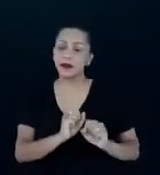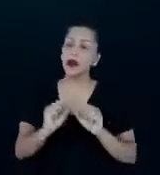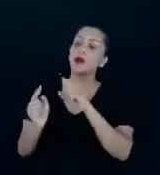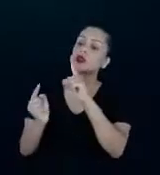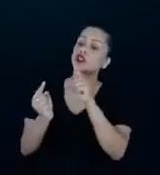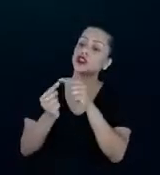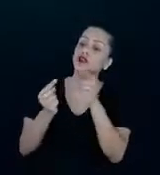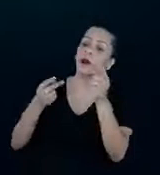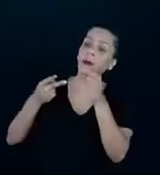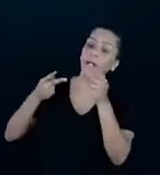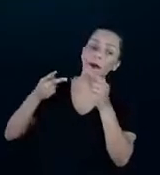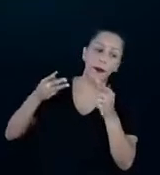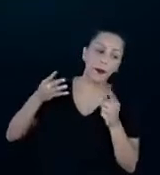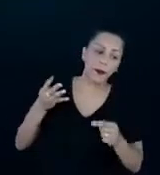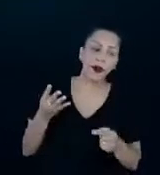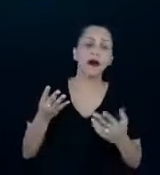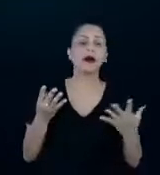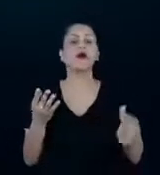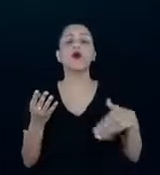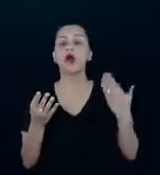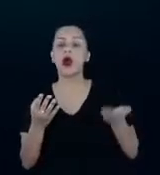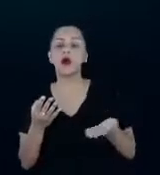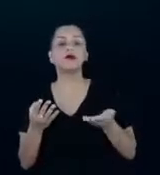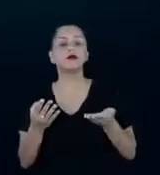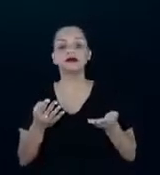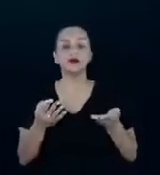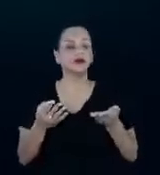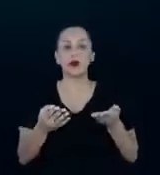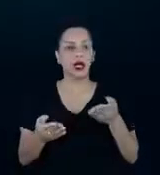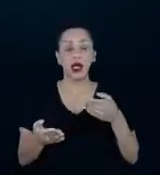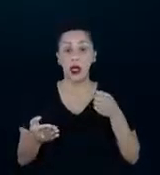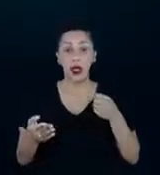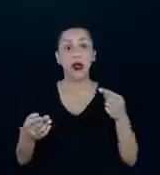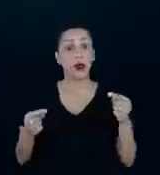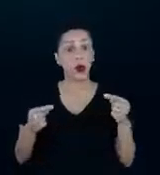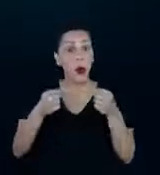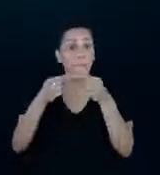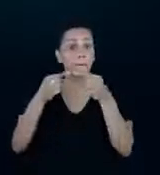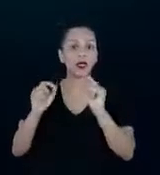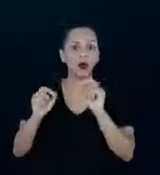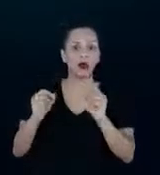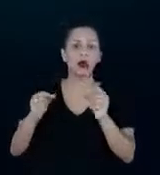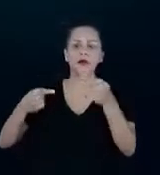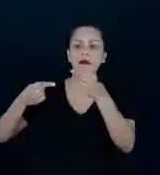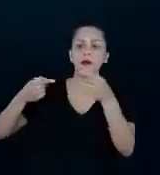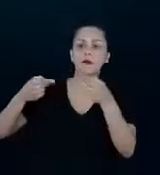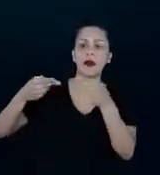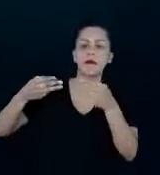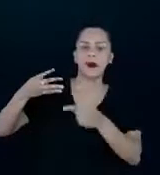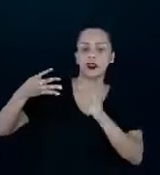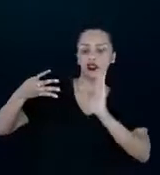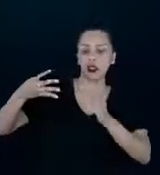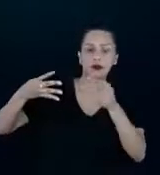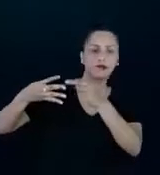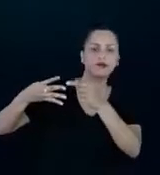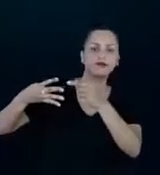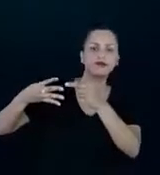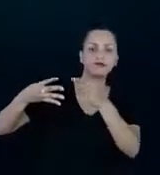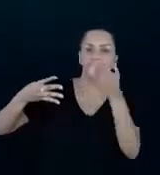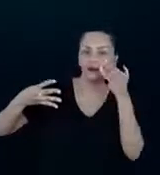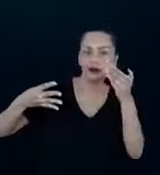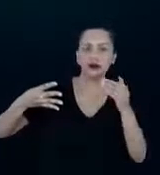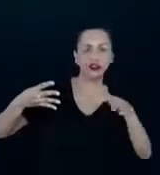e metas para projetos muito em cima dos indicadores que foram definidos. Então, os indicadores são citados de maneira